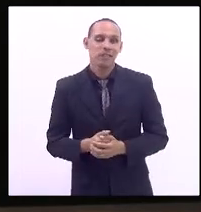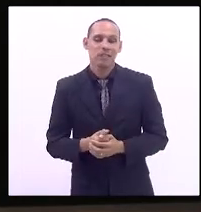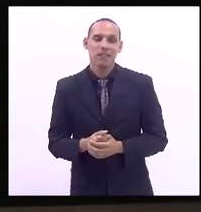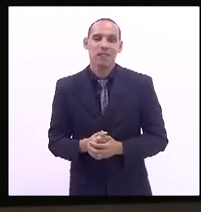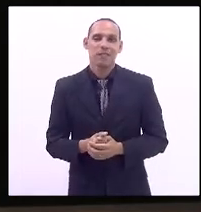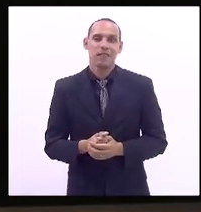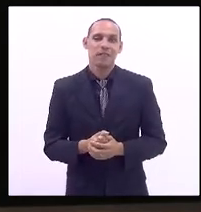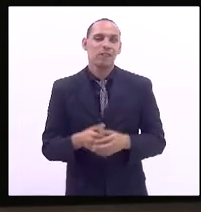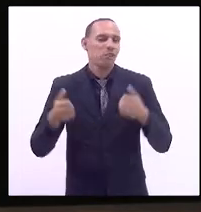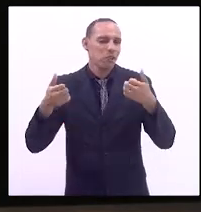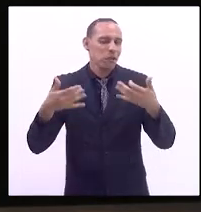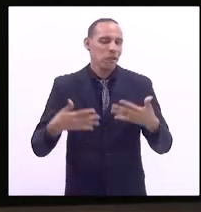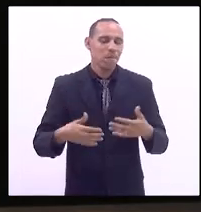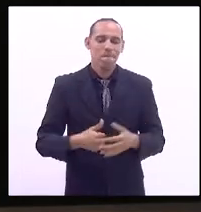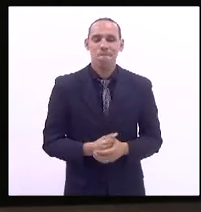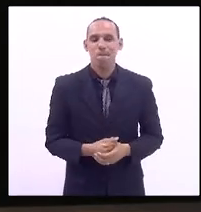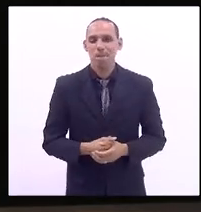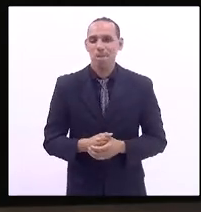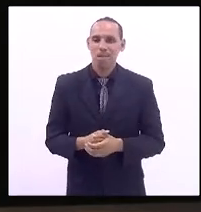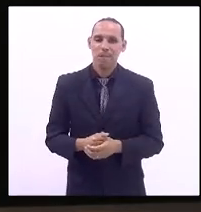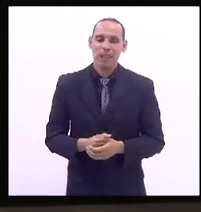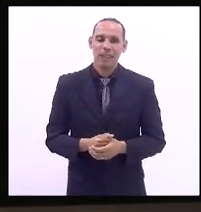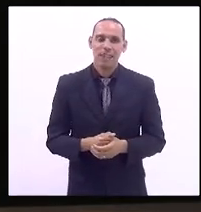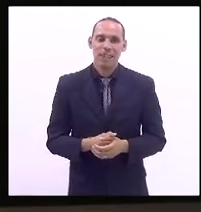dizendo o seguinte é